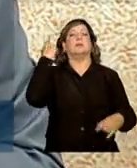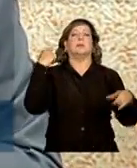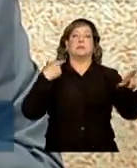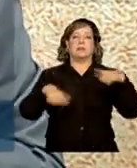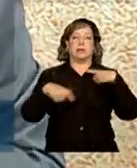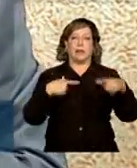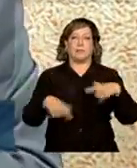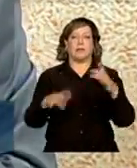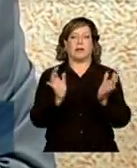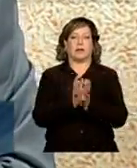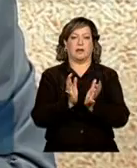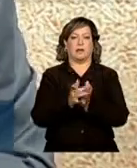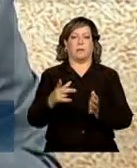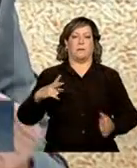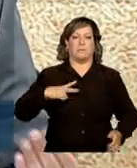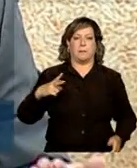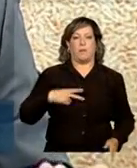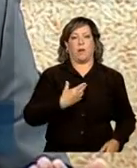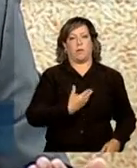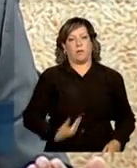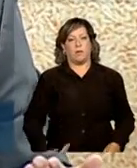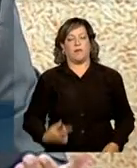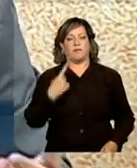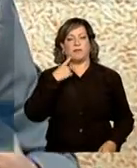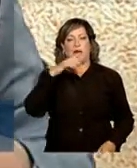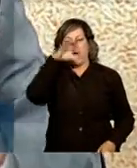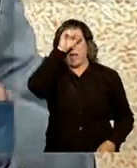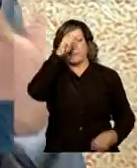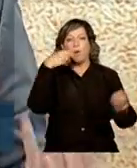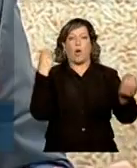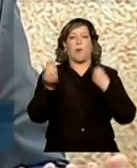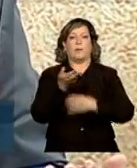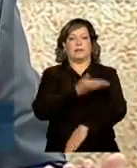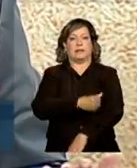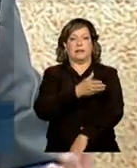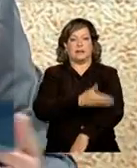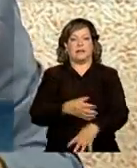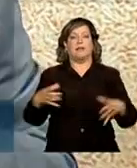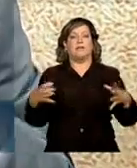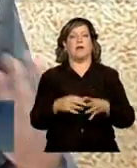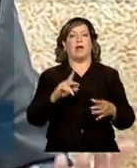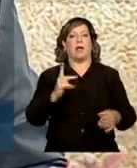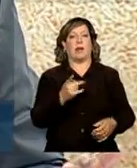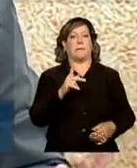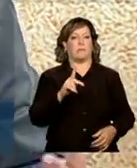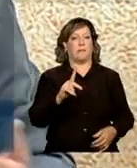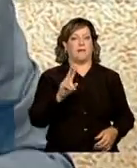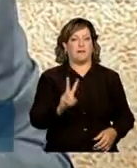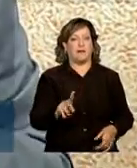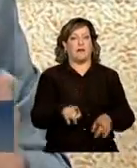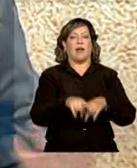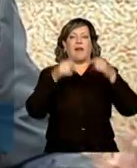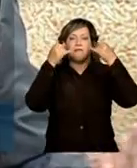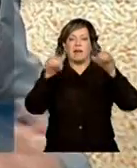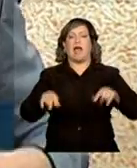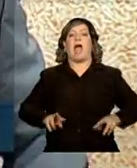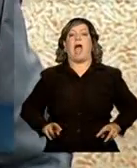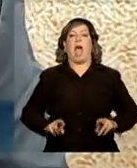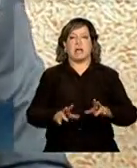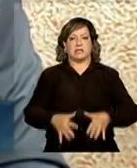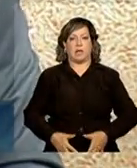e receber o treinamento não só sobre a vacina do HPV mas tudo que envolve o HPV e o câncer de colo de útero ou seja tudo que é